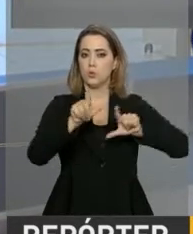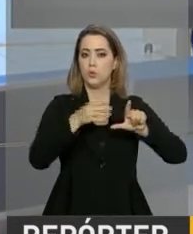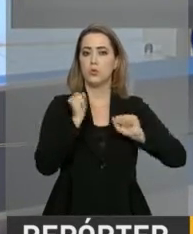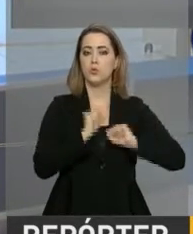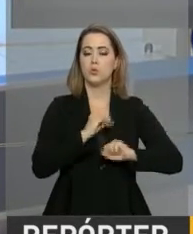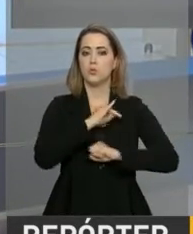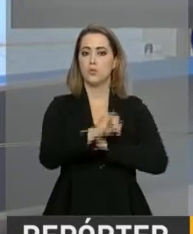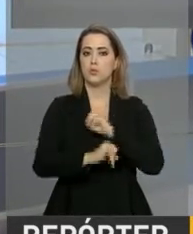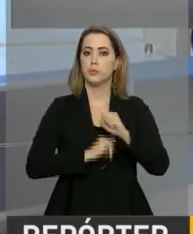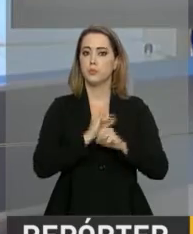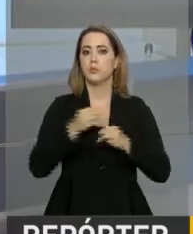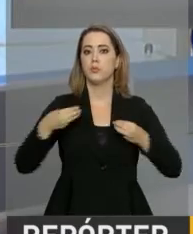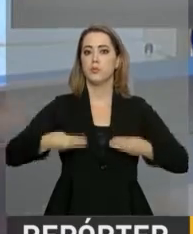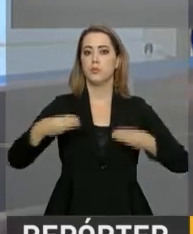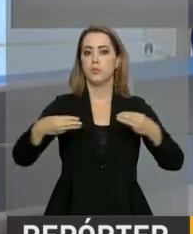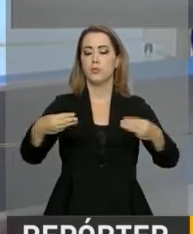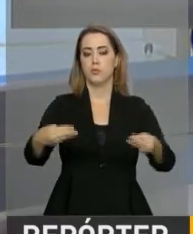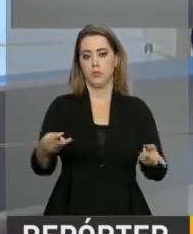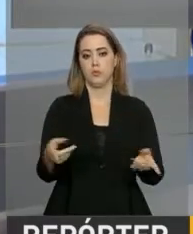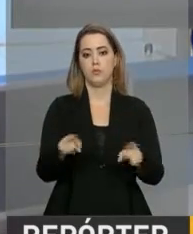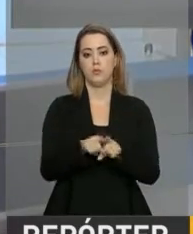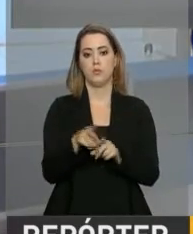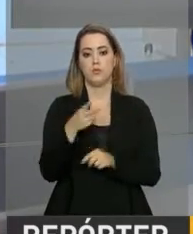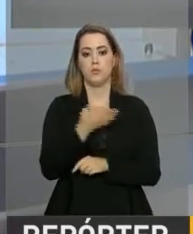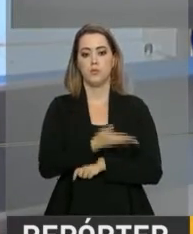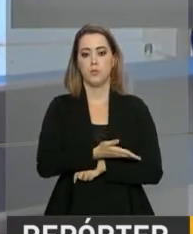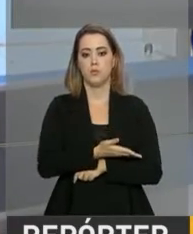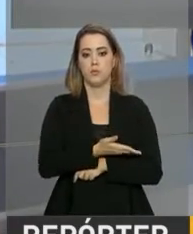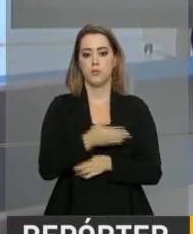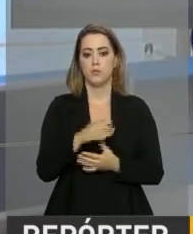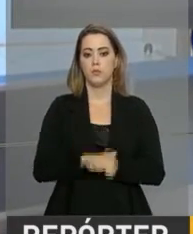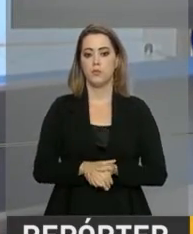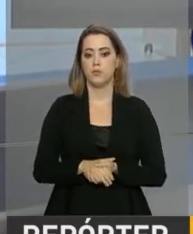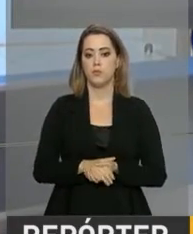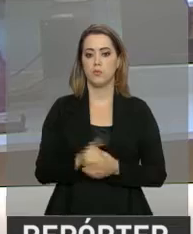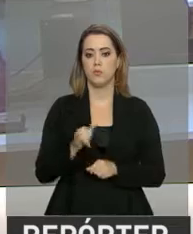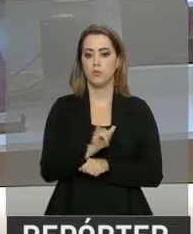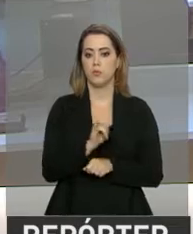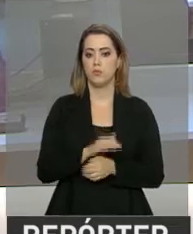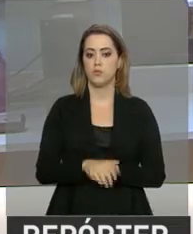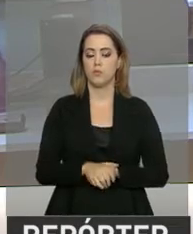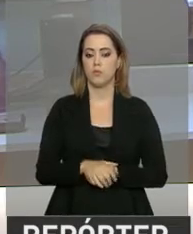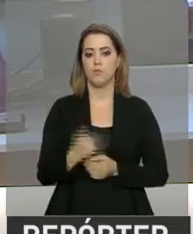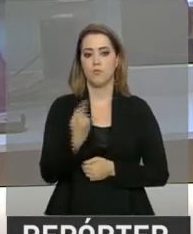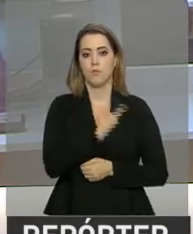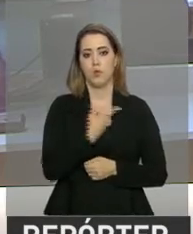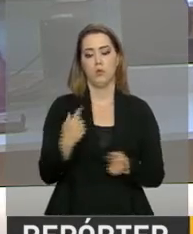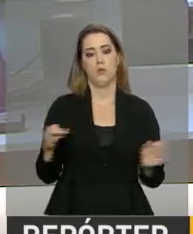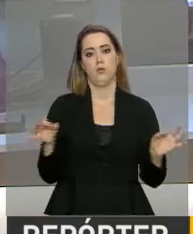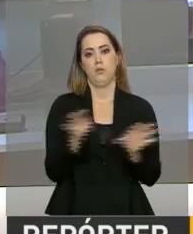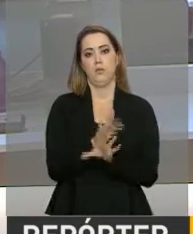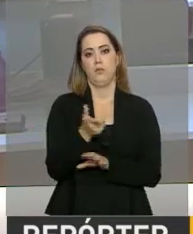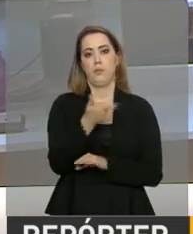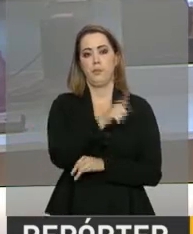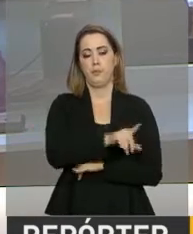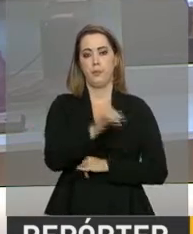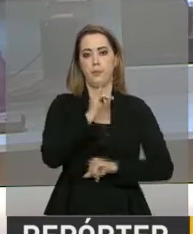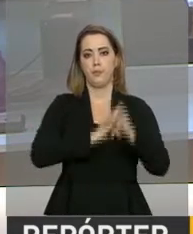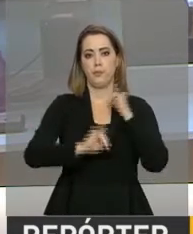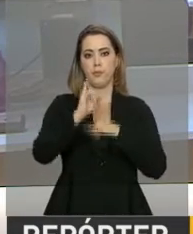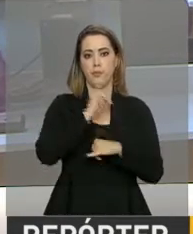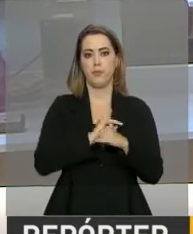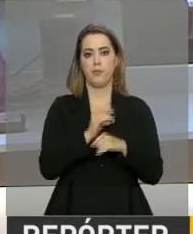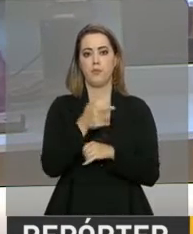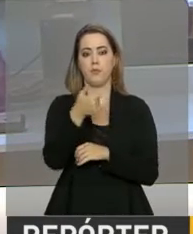o canal do Ministério da Saúde no YouTube. O endereço é esse que aparece aí no seu vídeo. E nós ficamos por aqui, voltamos a qualquer momento com